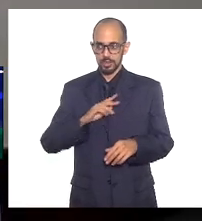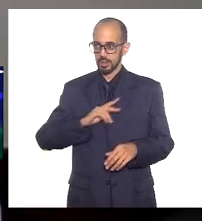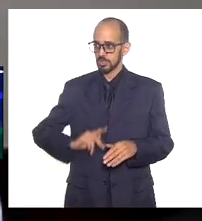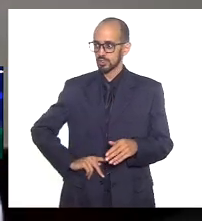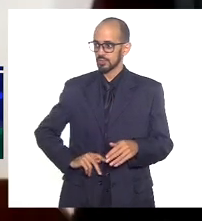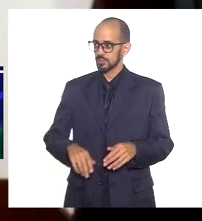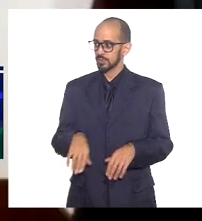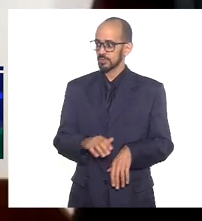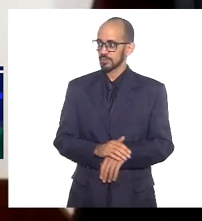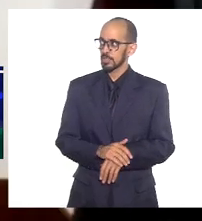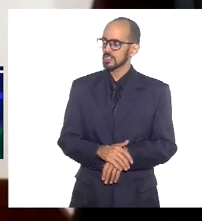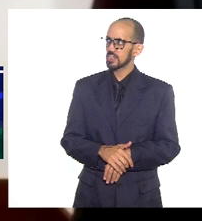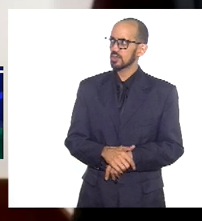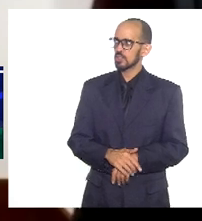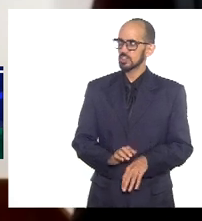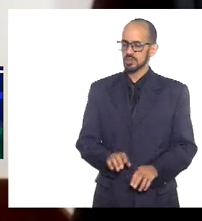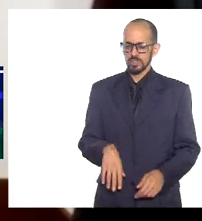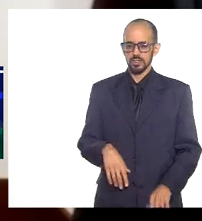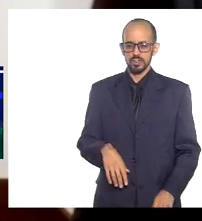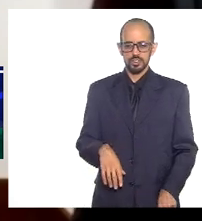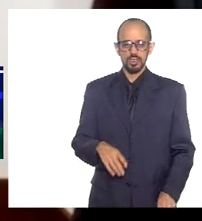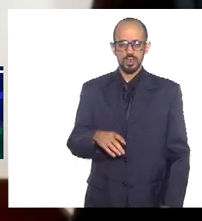deputado Ellington José